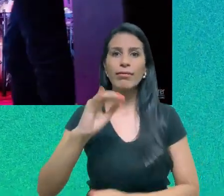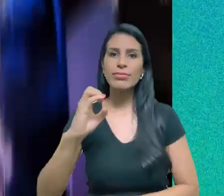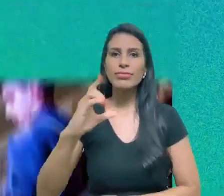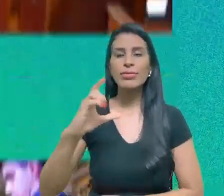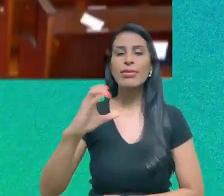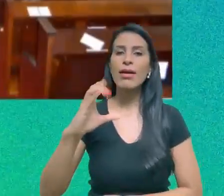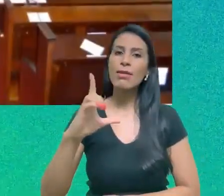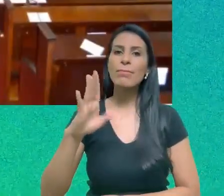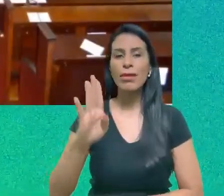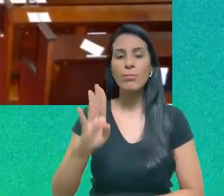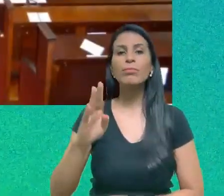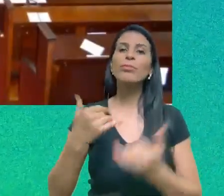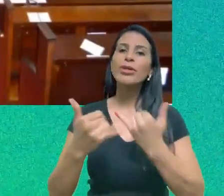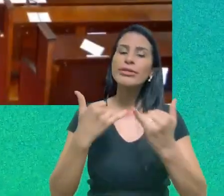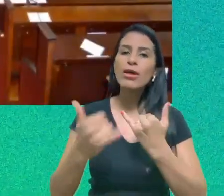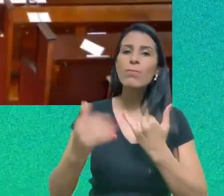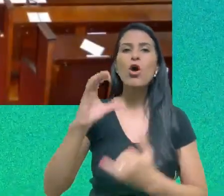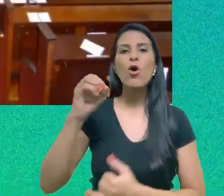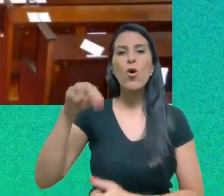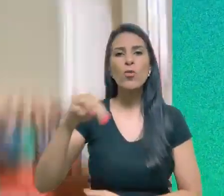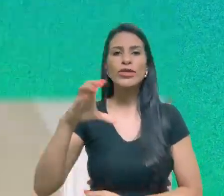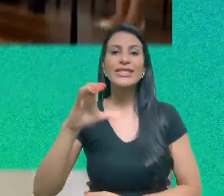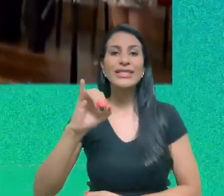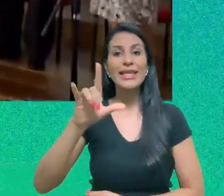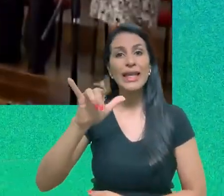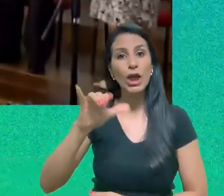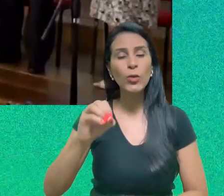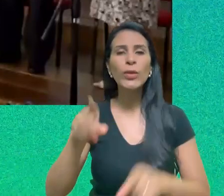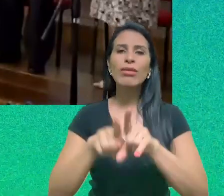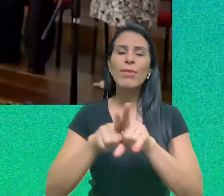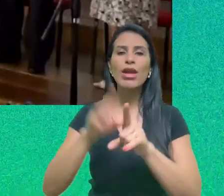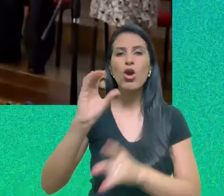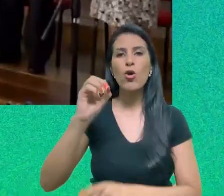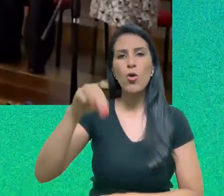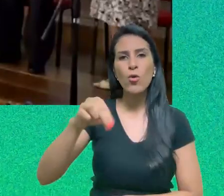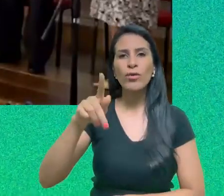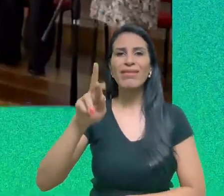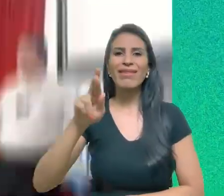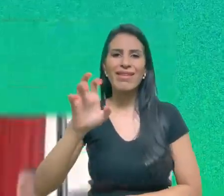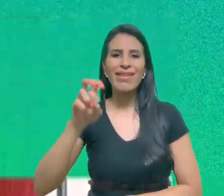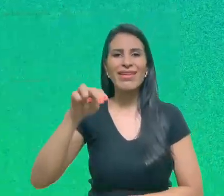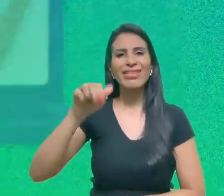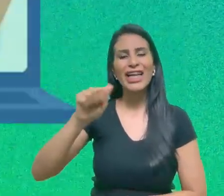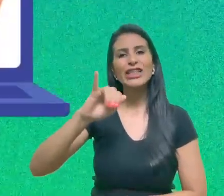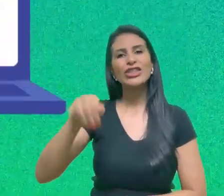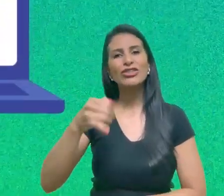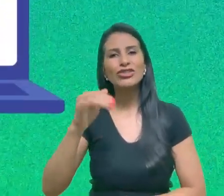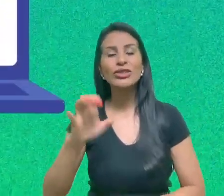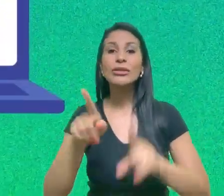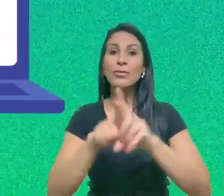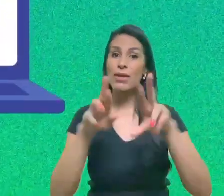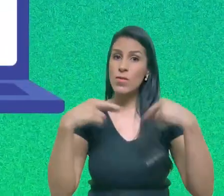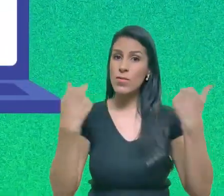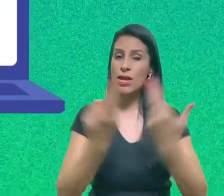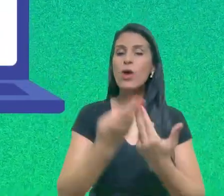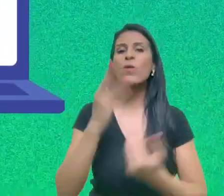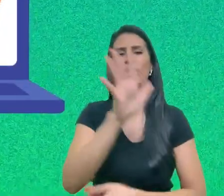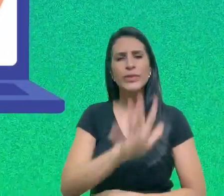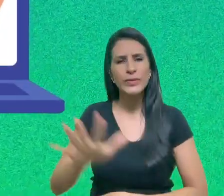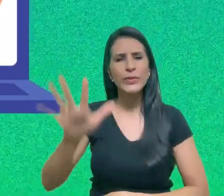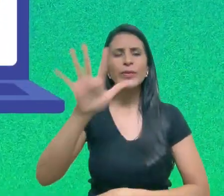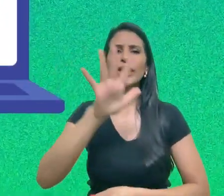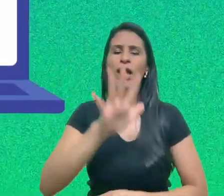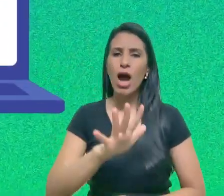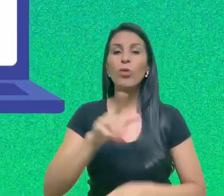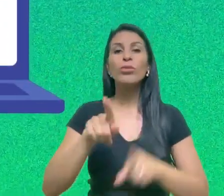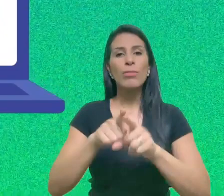diversos setores e eventos da SLB, como concílio, congrenagem e convenções. Também possibilita reuniões